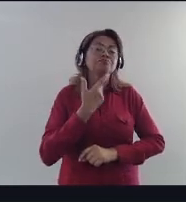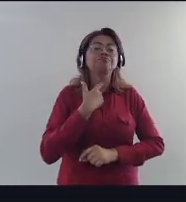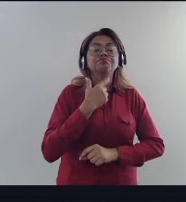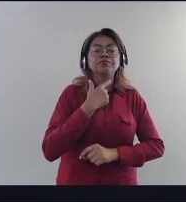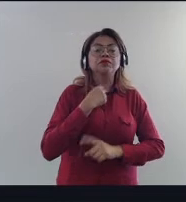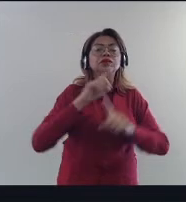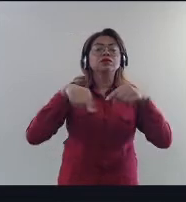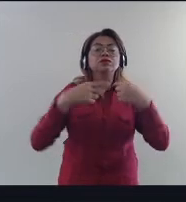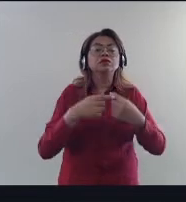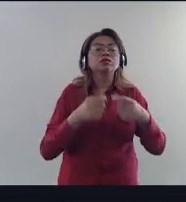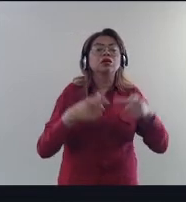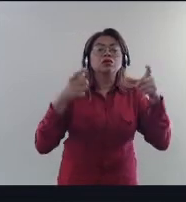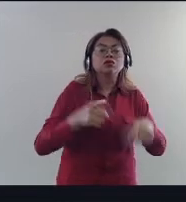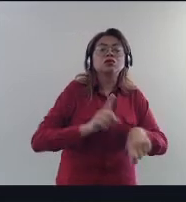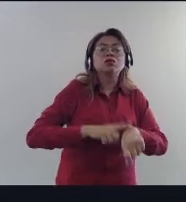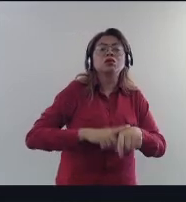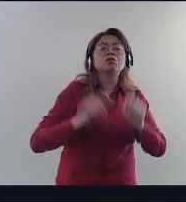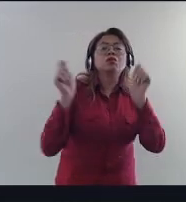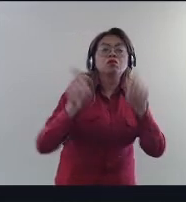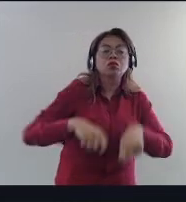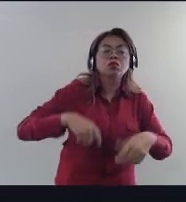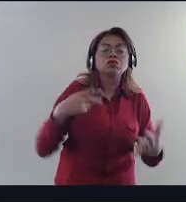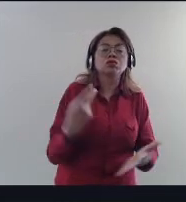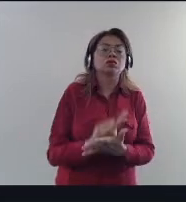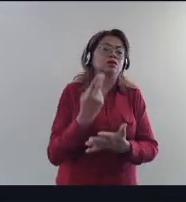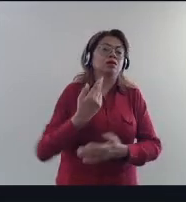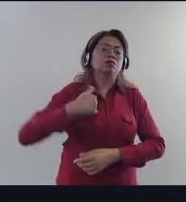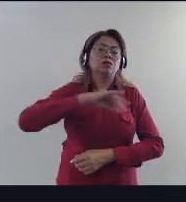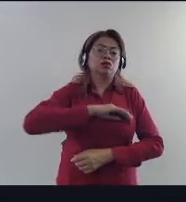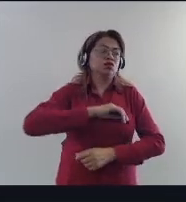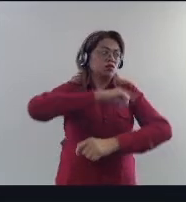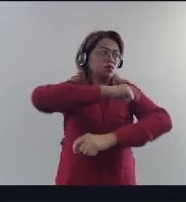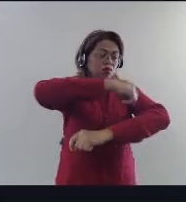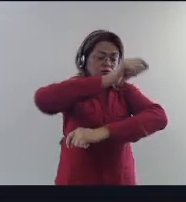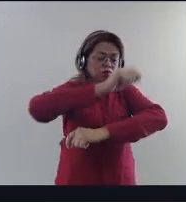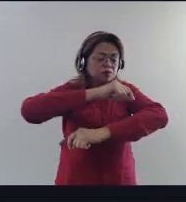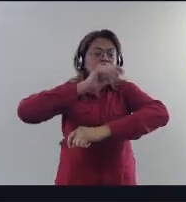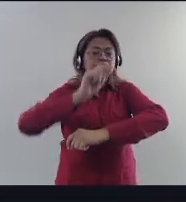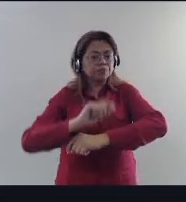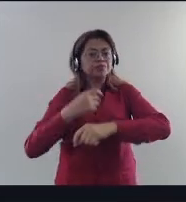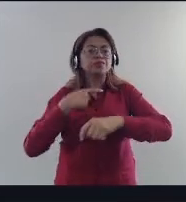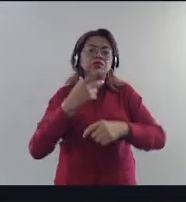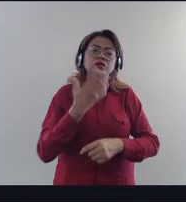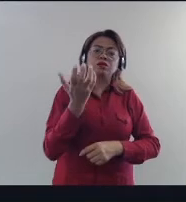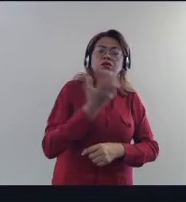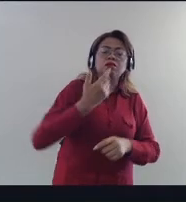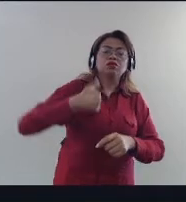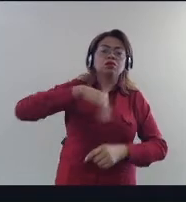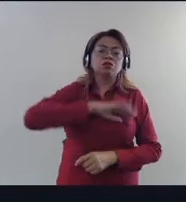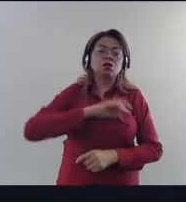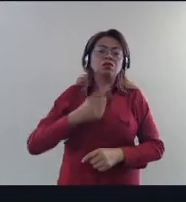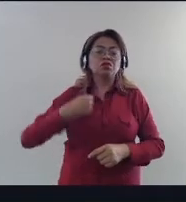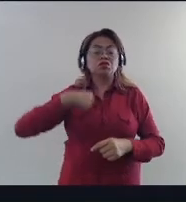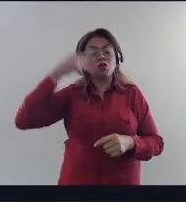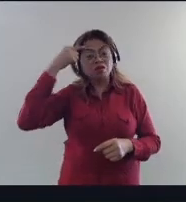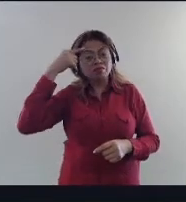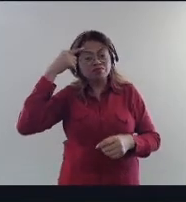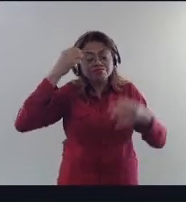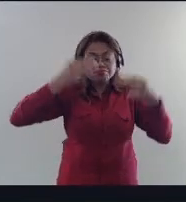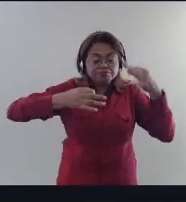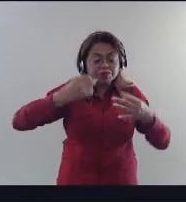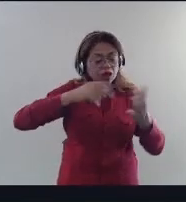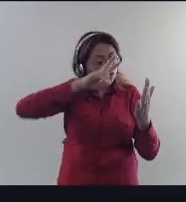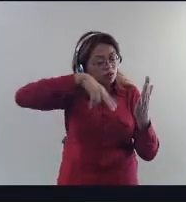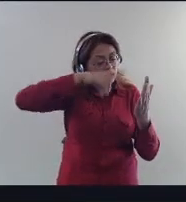são cenários que podem vir a acontecer e a gente mapeia eles, sendo que o desejável é o único em que a gente coloca o nosso juízo de valor.